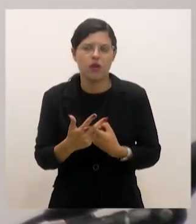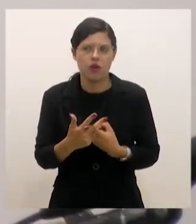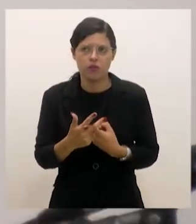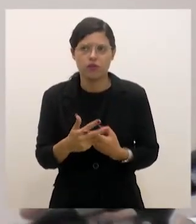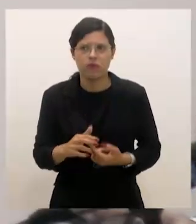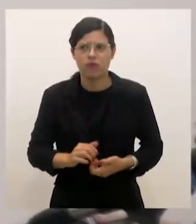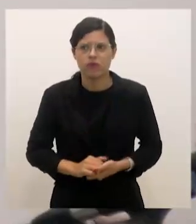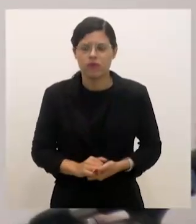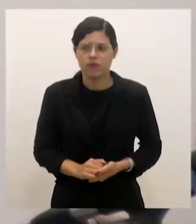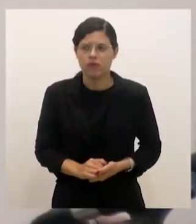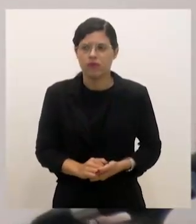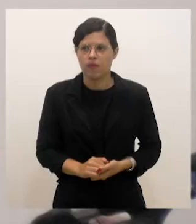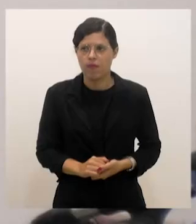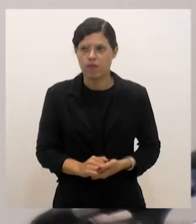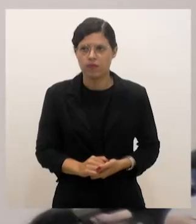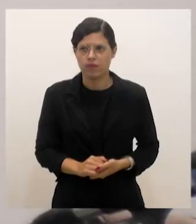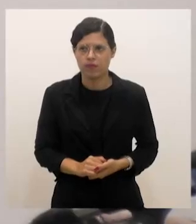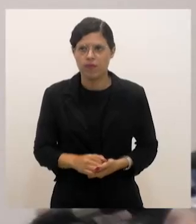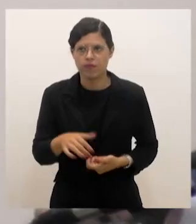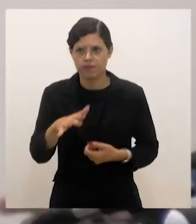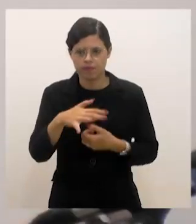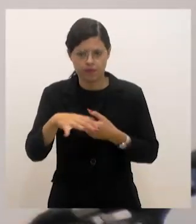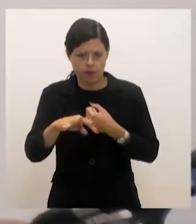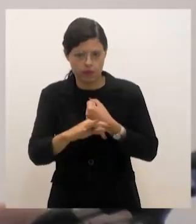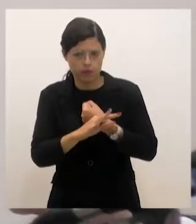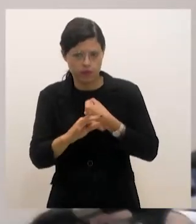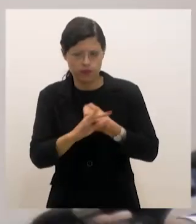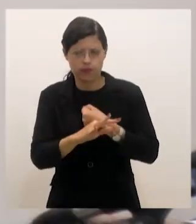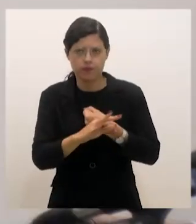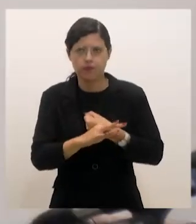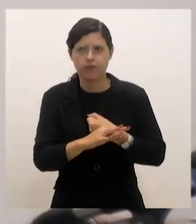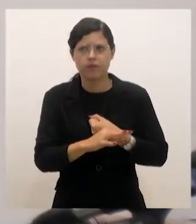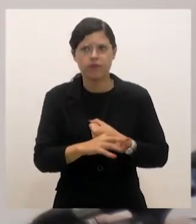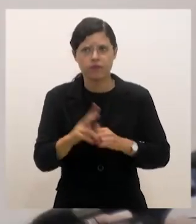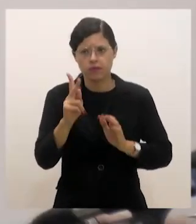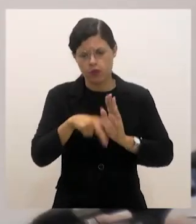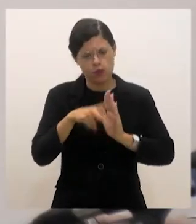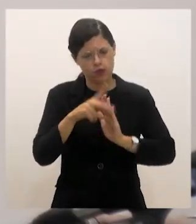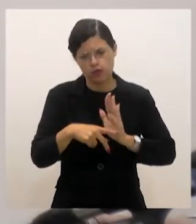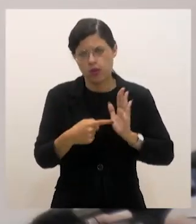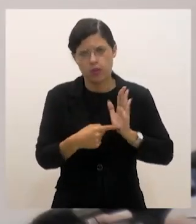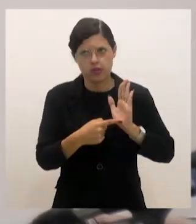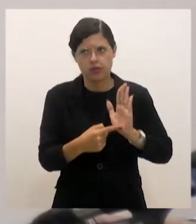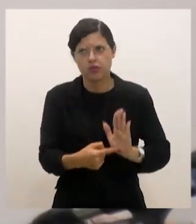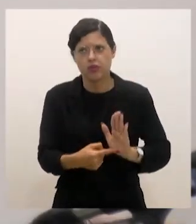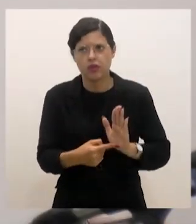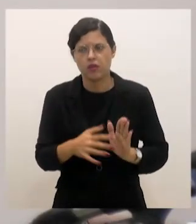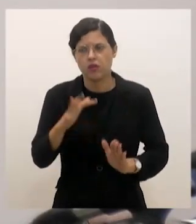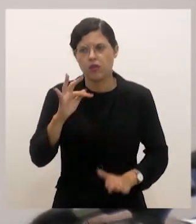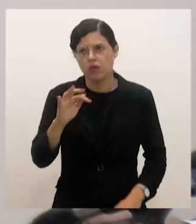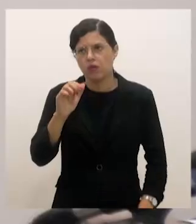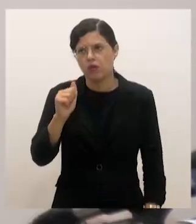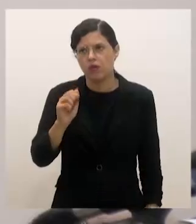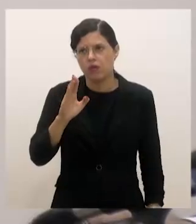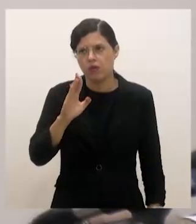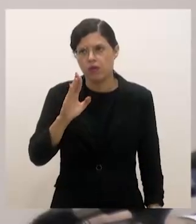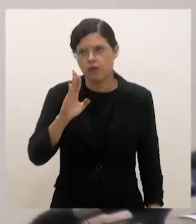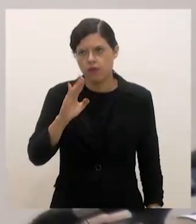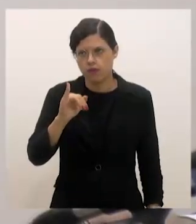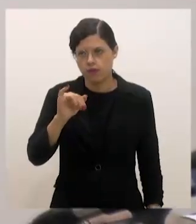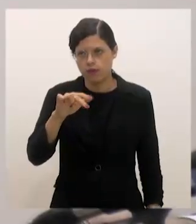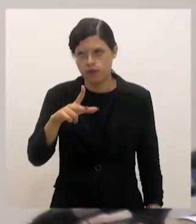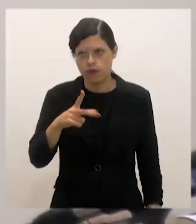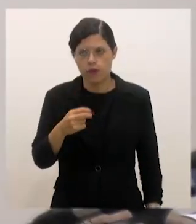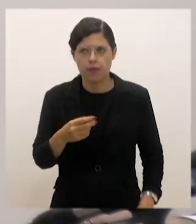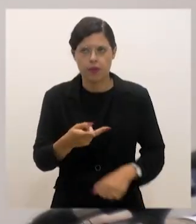específica de ordem técnica, e o projeto foi representado. aí o Fabinho, o prefeito então de Iguaba, me procurou junto